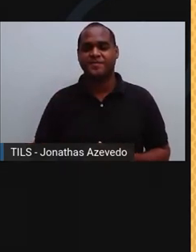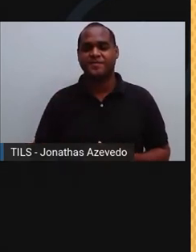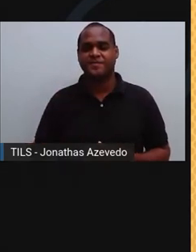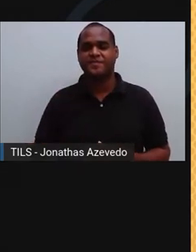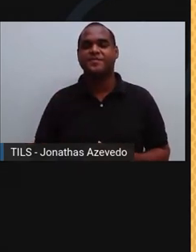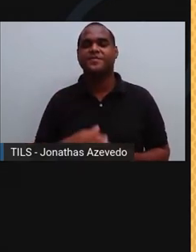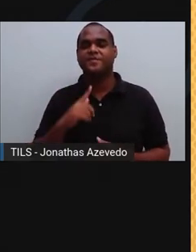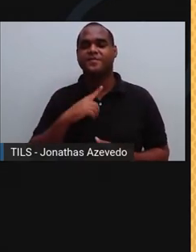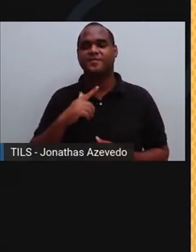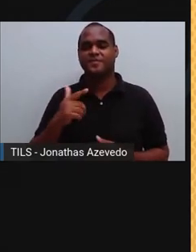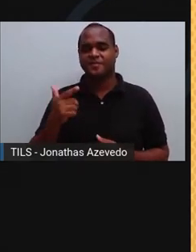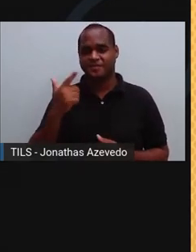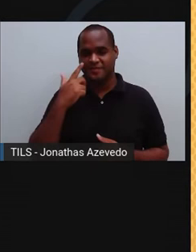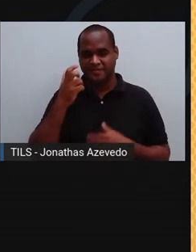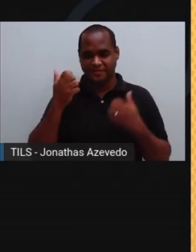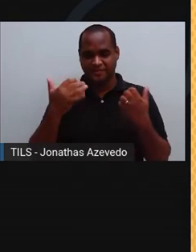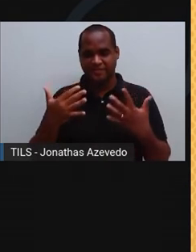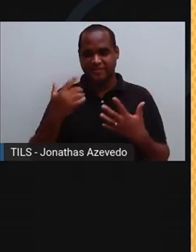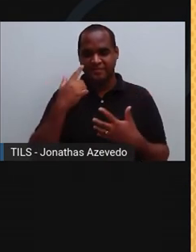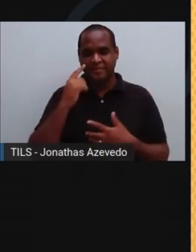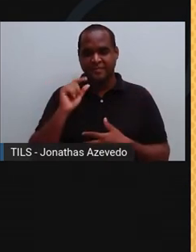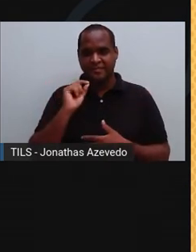O sabor umami no meio.